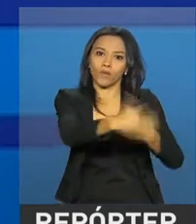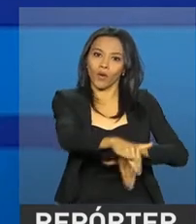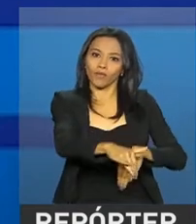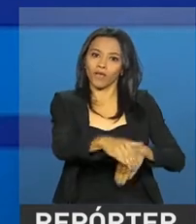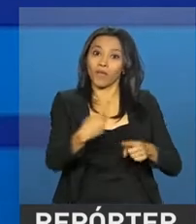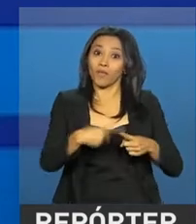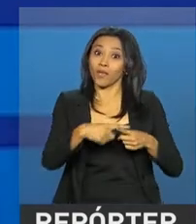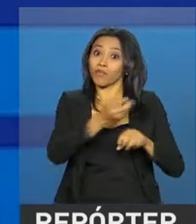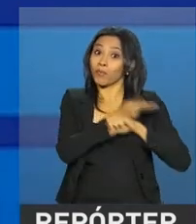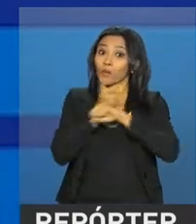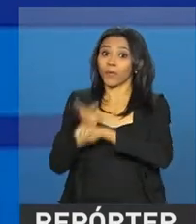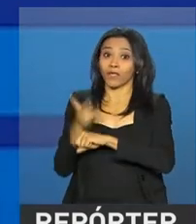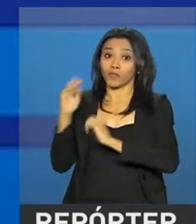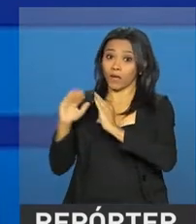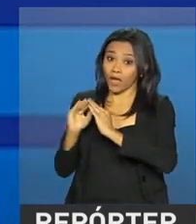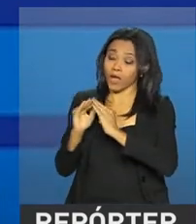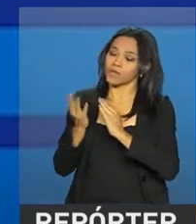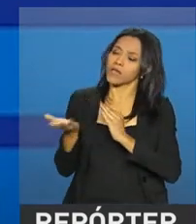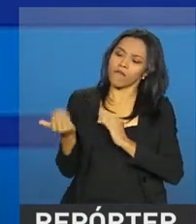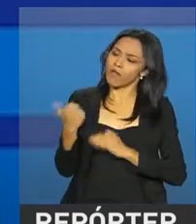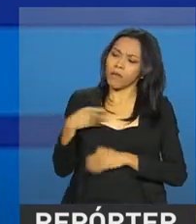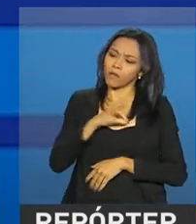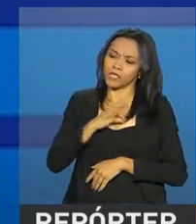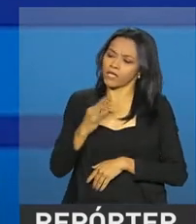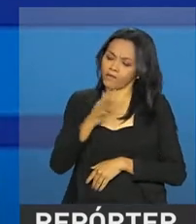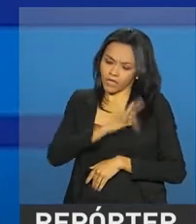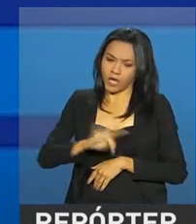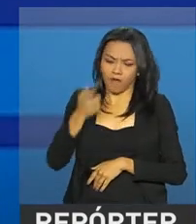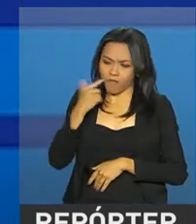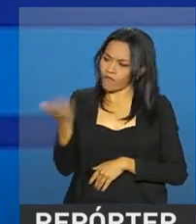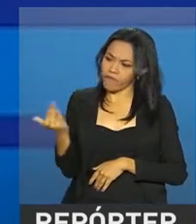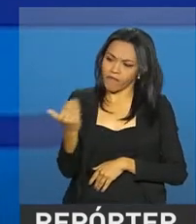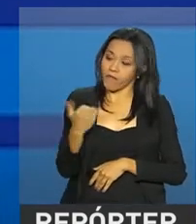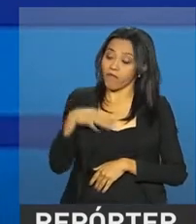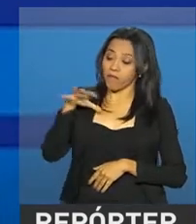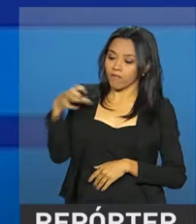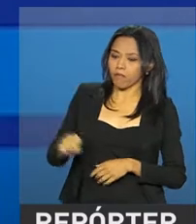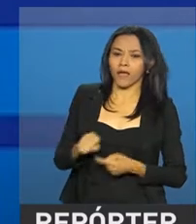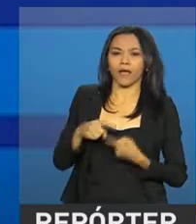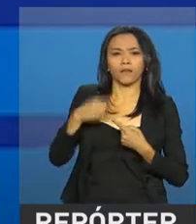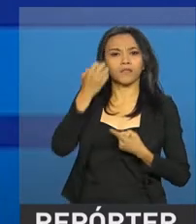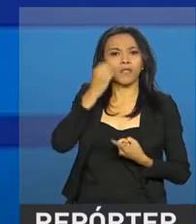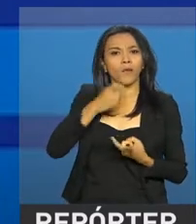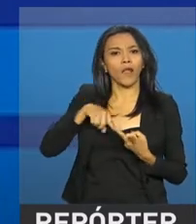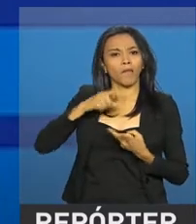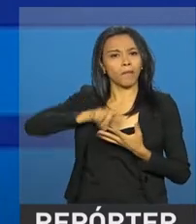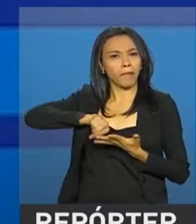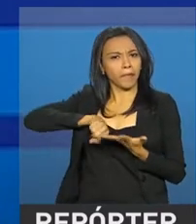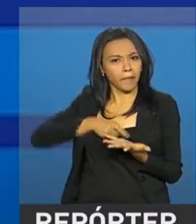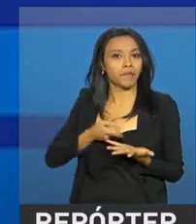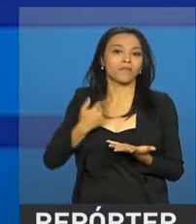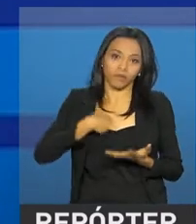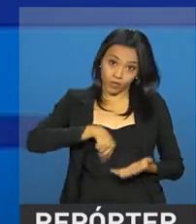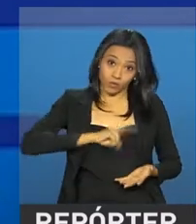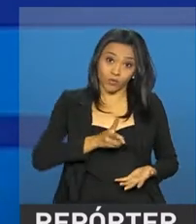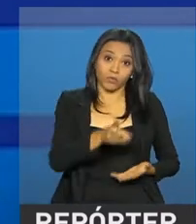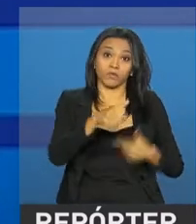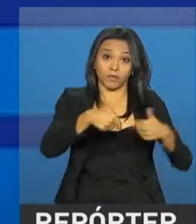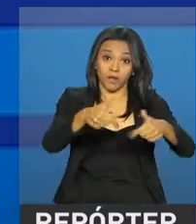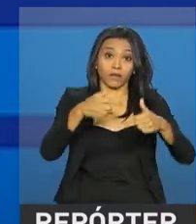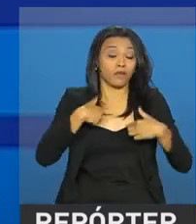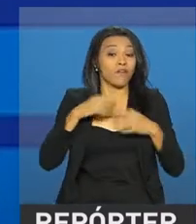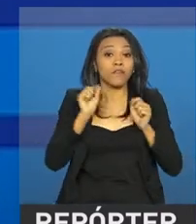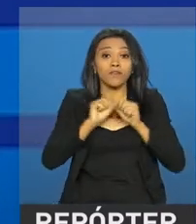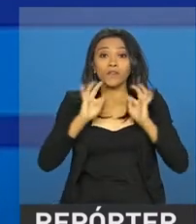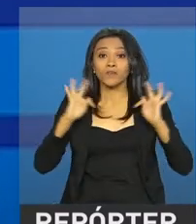procurada na residência dela, foi convidada a comparecer à Polícia Federal, foi apreendido celulares, etc., e a gente continua com o nosso trabalho. Então, assim, a gente faz de tudo